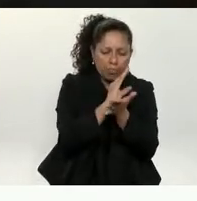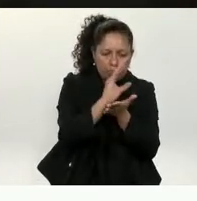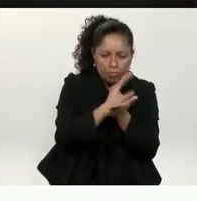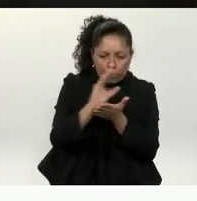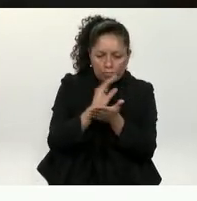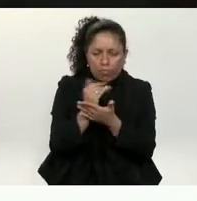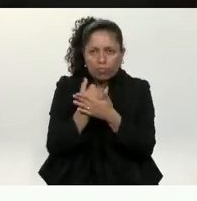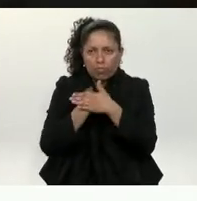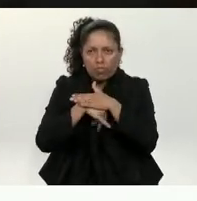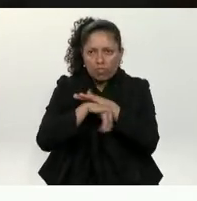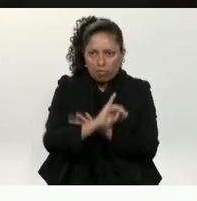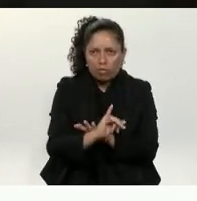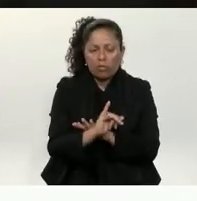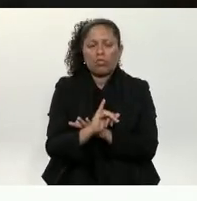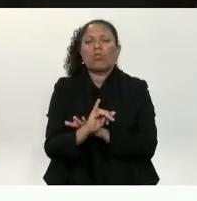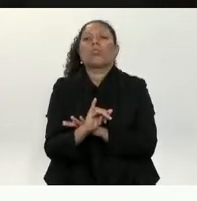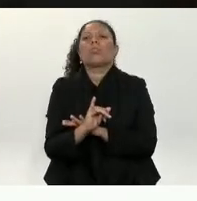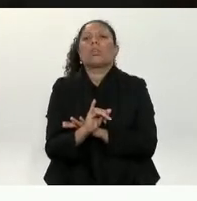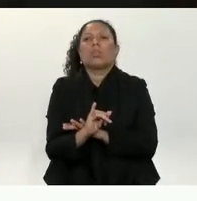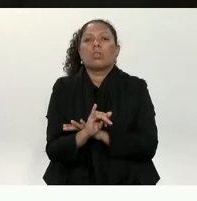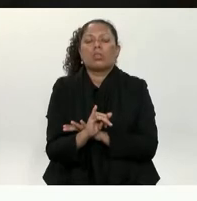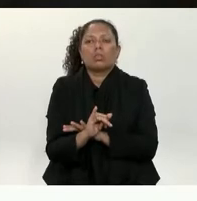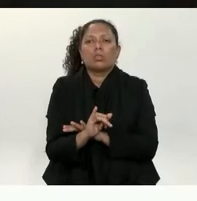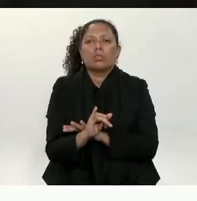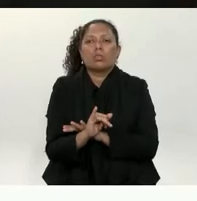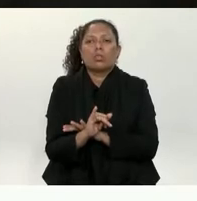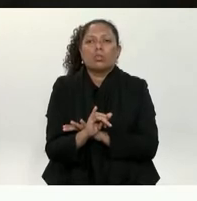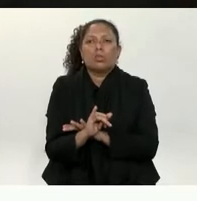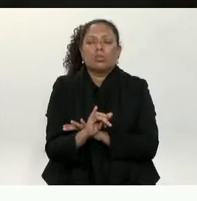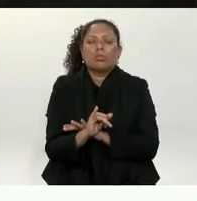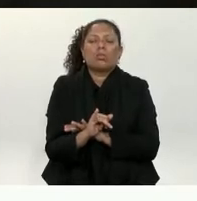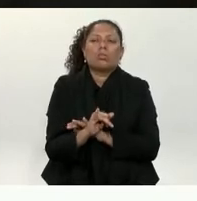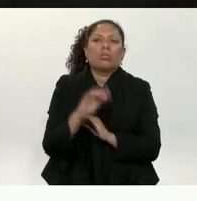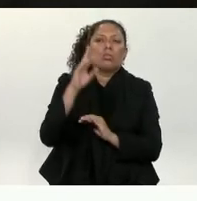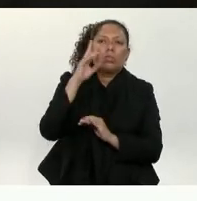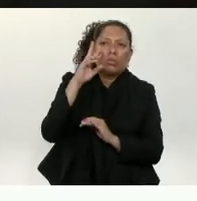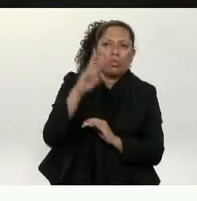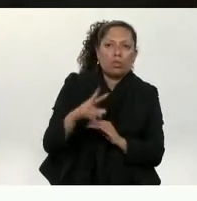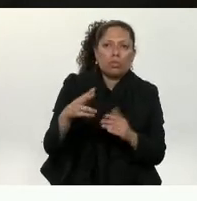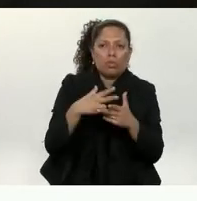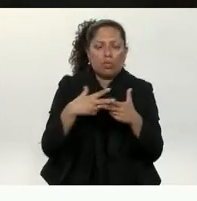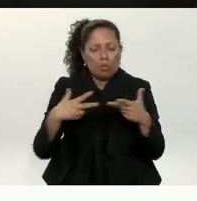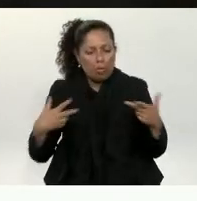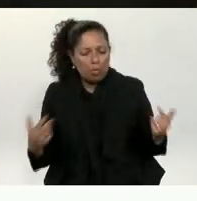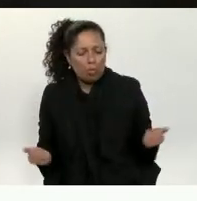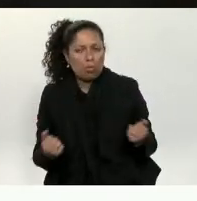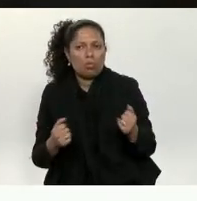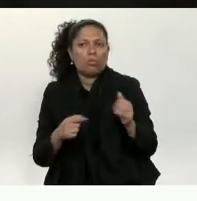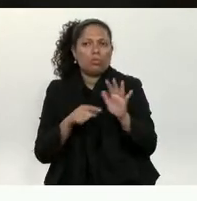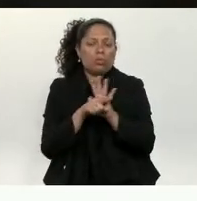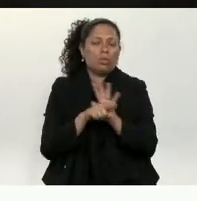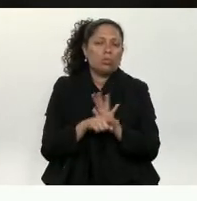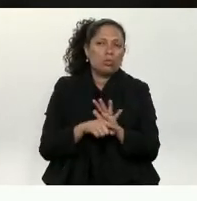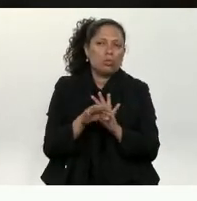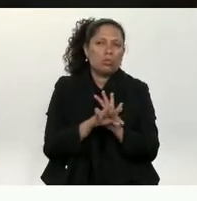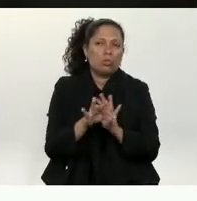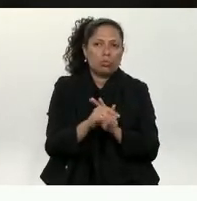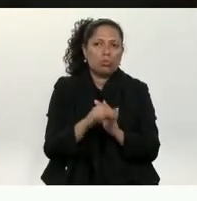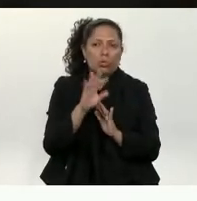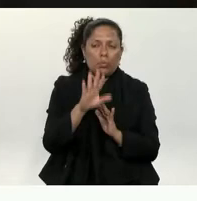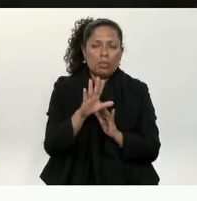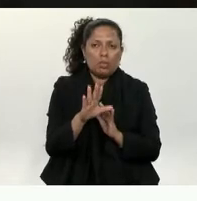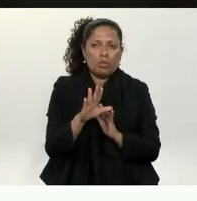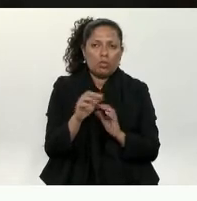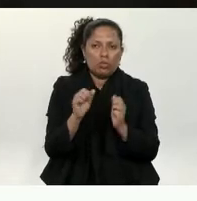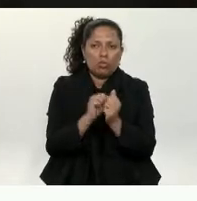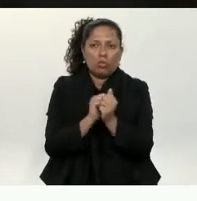vai ter lucro, vai ganhar e precisa, onde tem grande concentração de indústrias, grande consumo de qualquer produto que ela venda. Mas, em